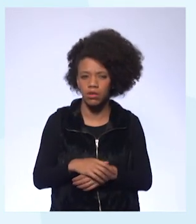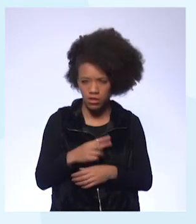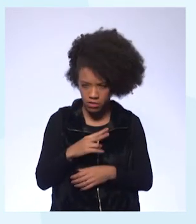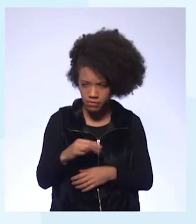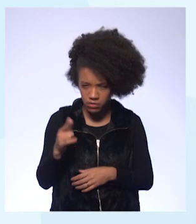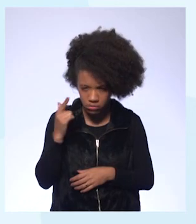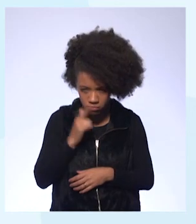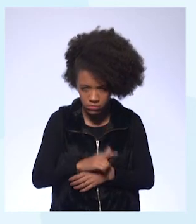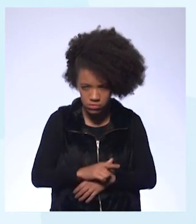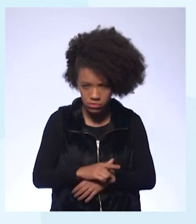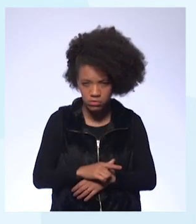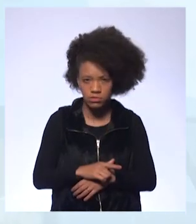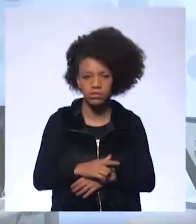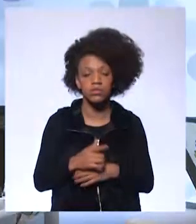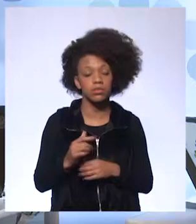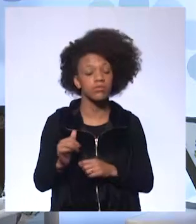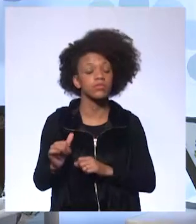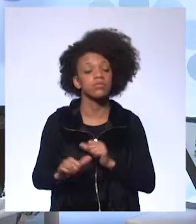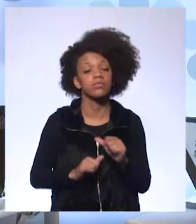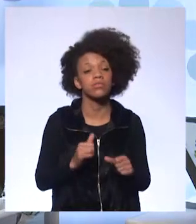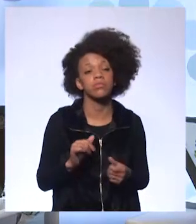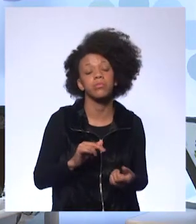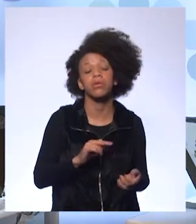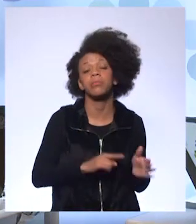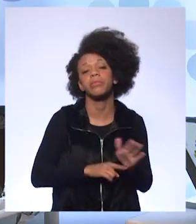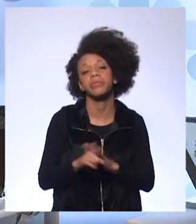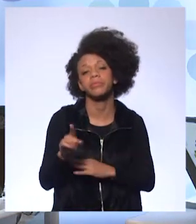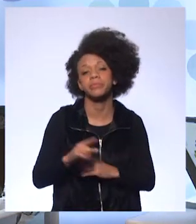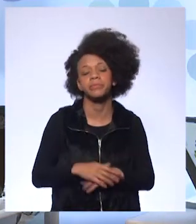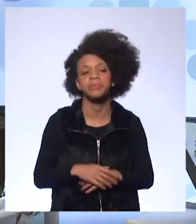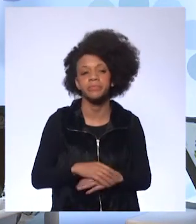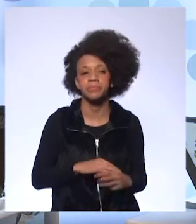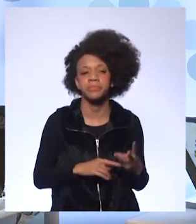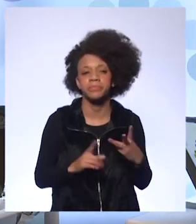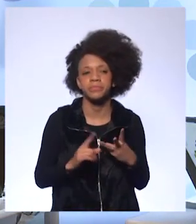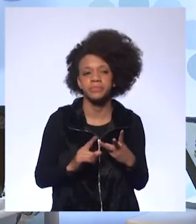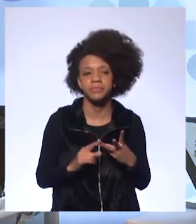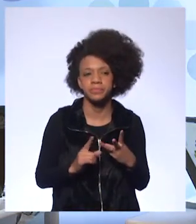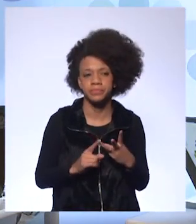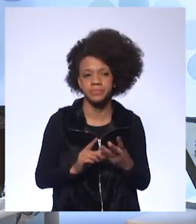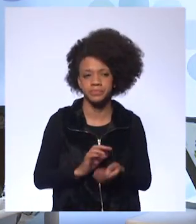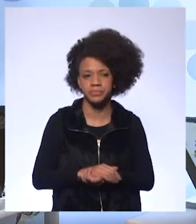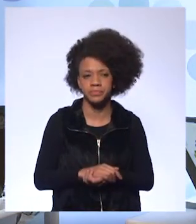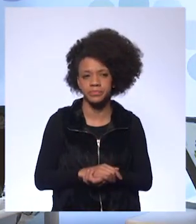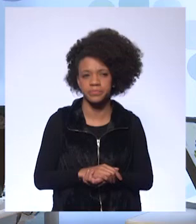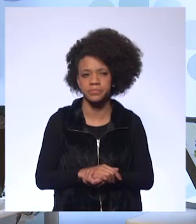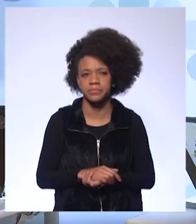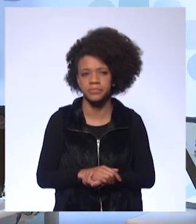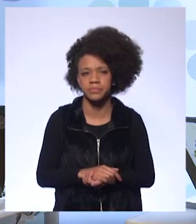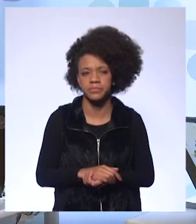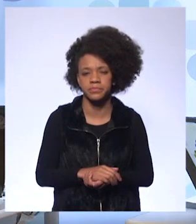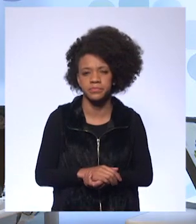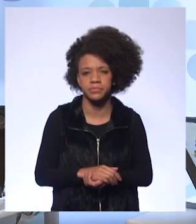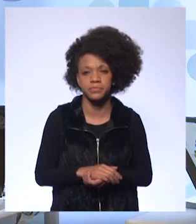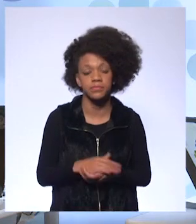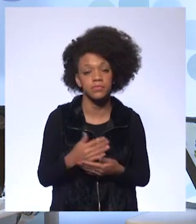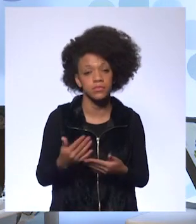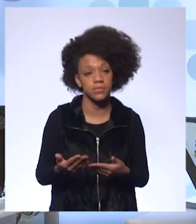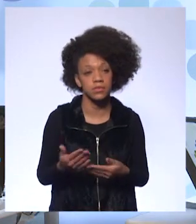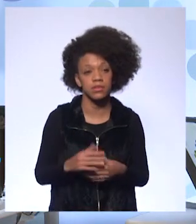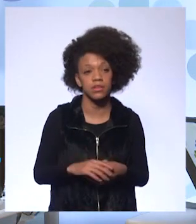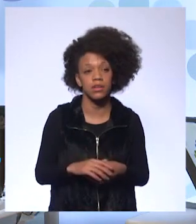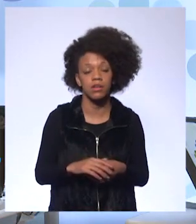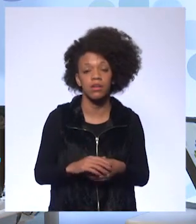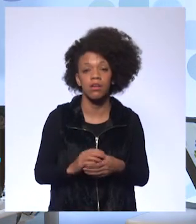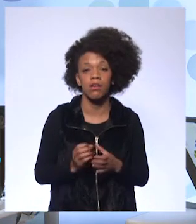pousar em Marte então vocês vão saber Pergunta a 3D Space tipo will be long Till next week a nossa árvore